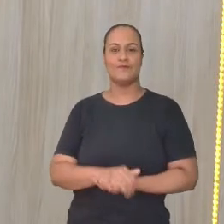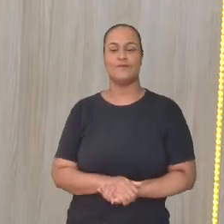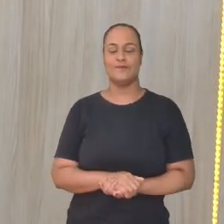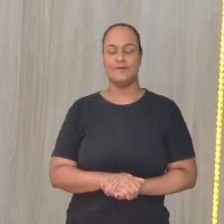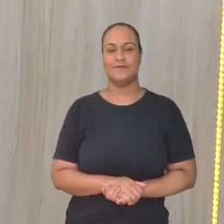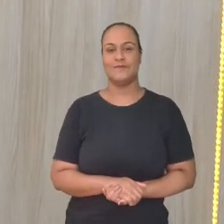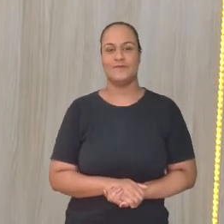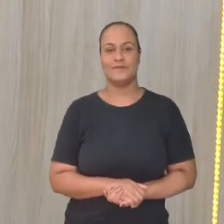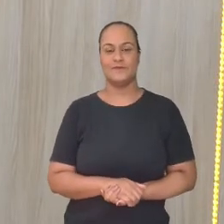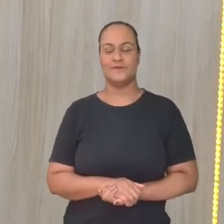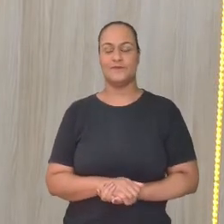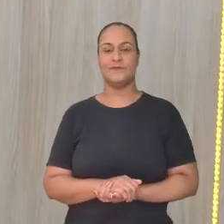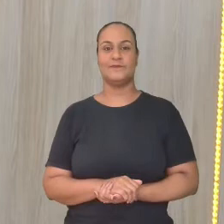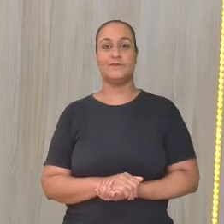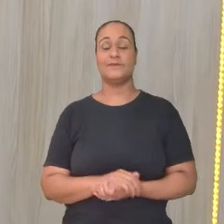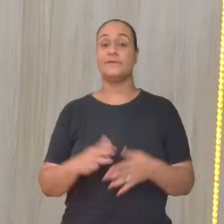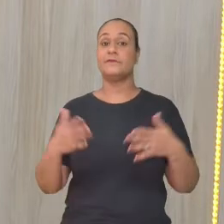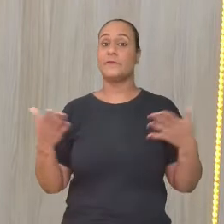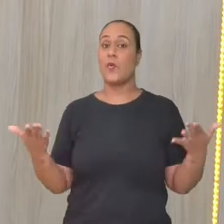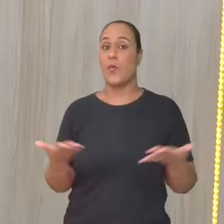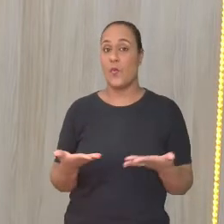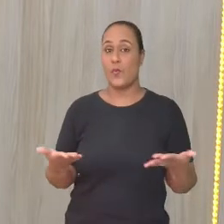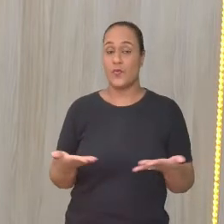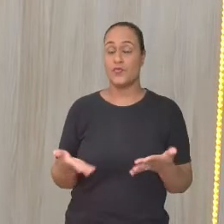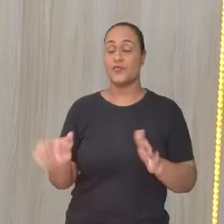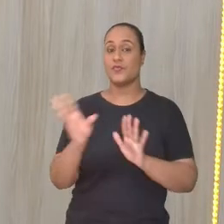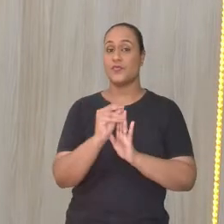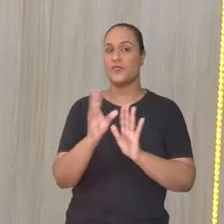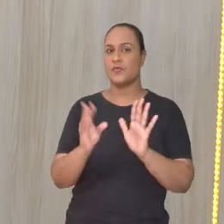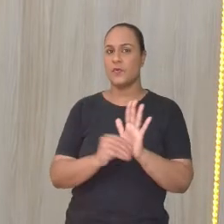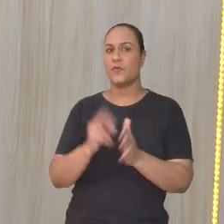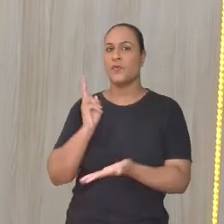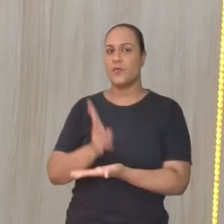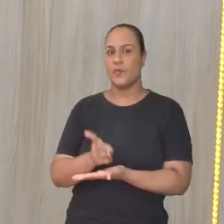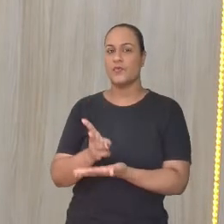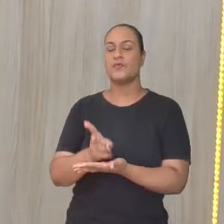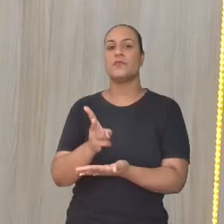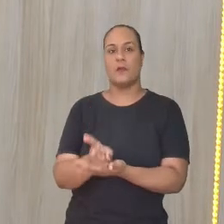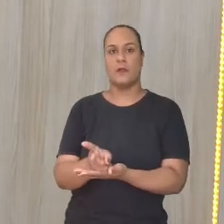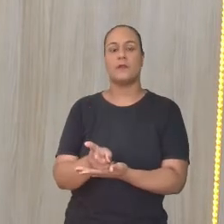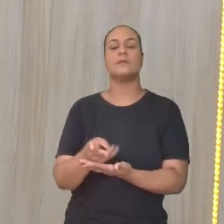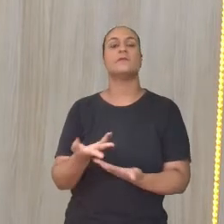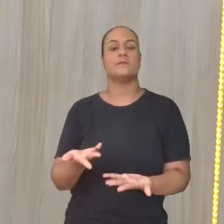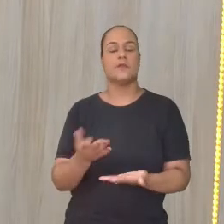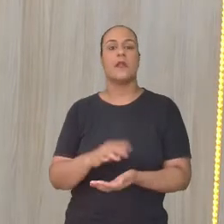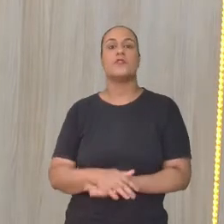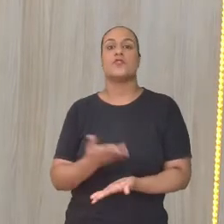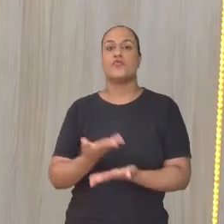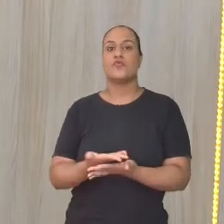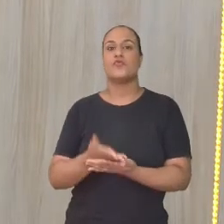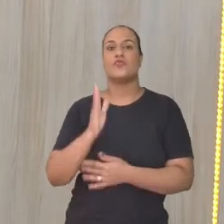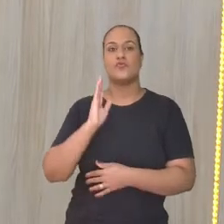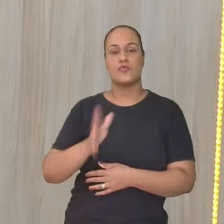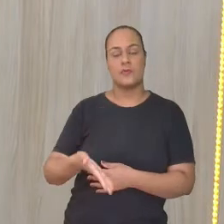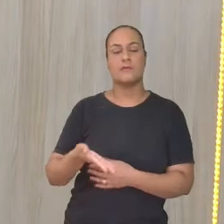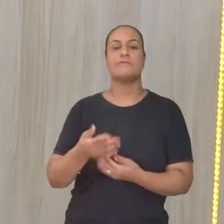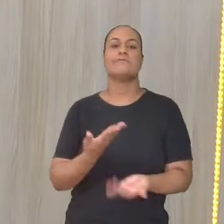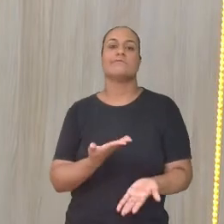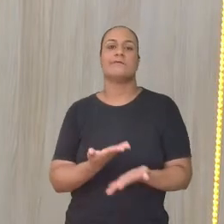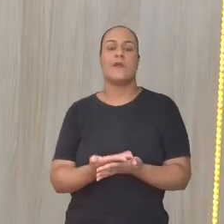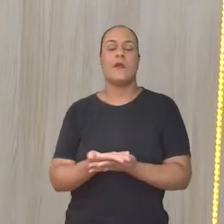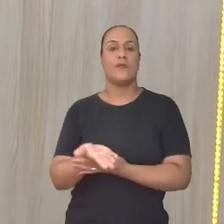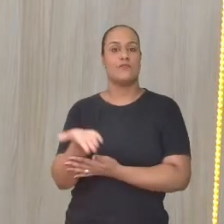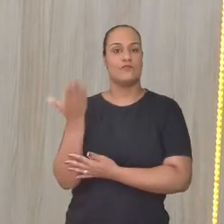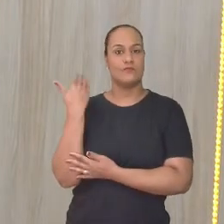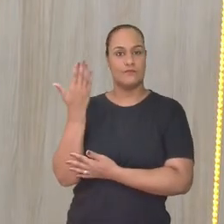gente, né, vai falar nessa aula, dando continuidade ao que a gente já viu na aula anterior, que é o período joanino e